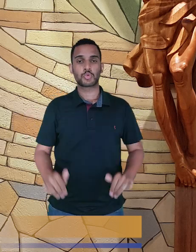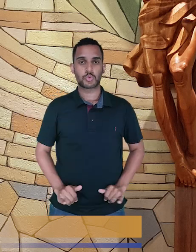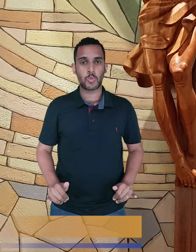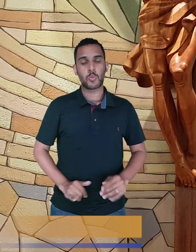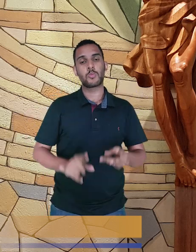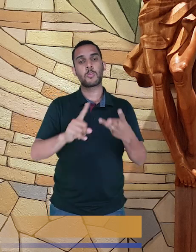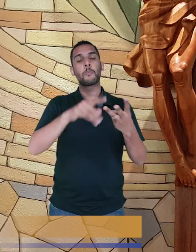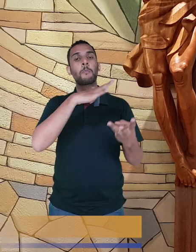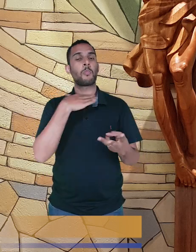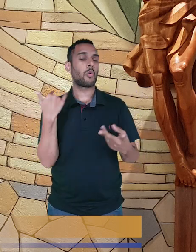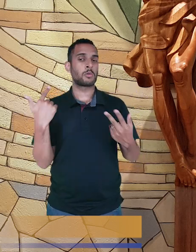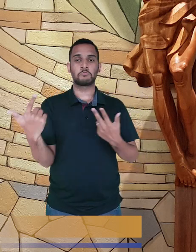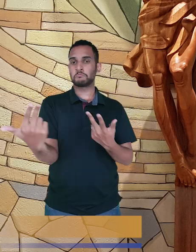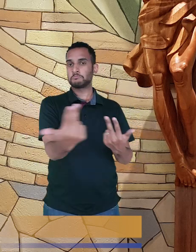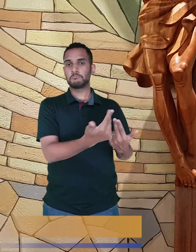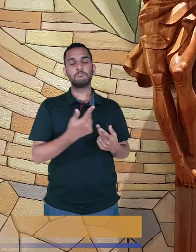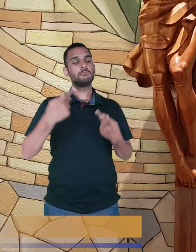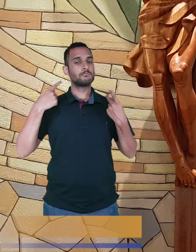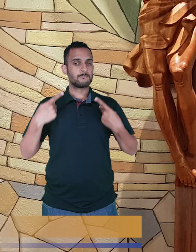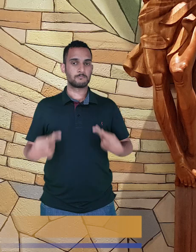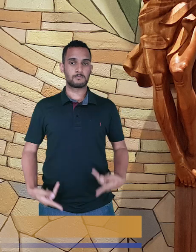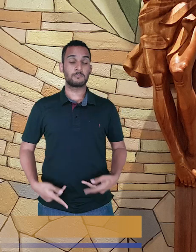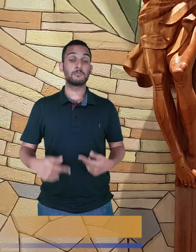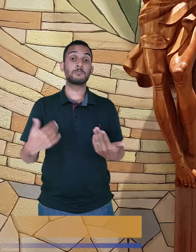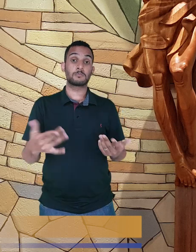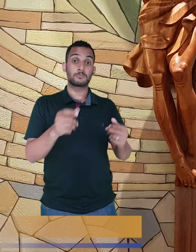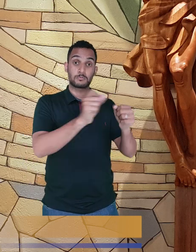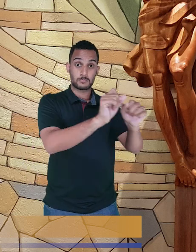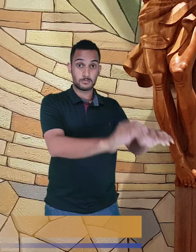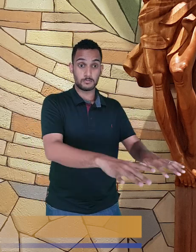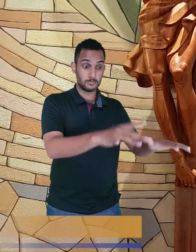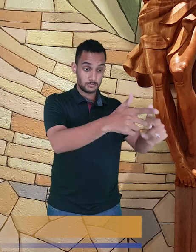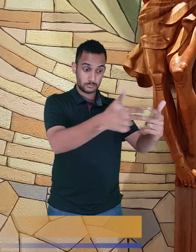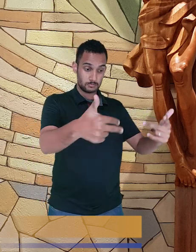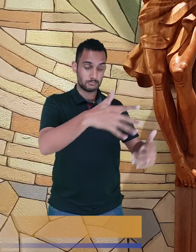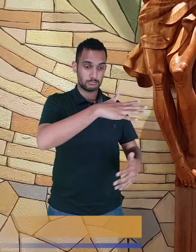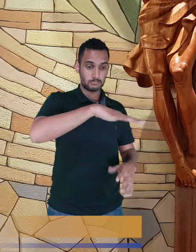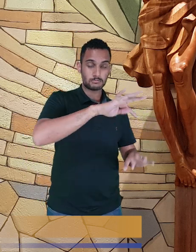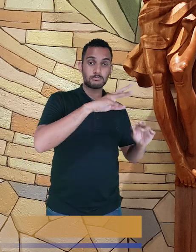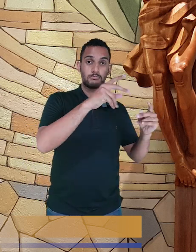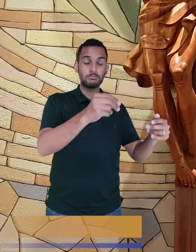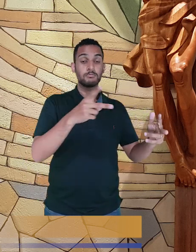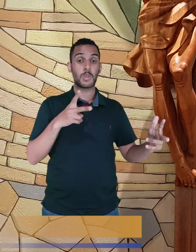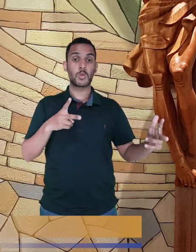amam, sofrem e morrem todas como nós. Portanto, as criaturas